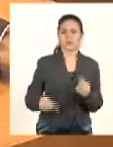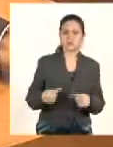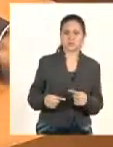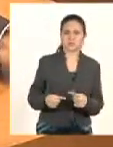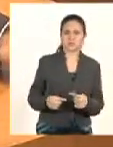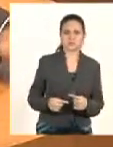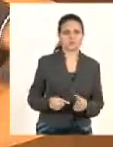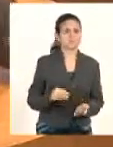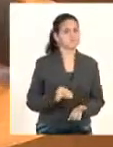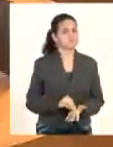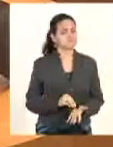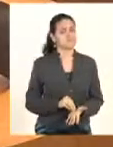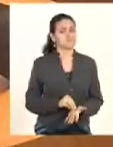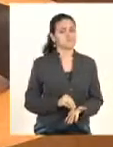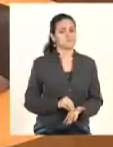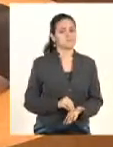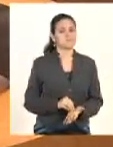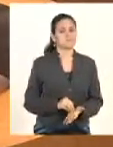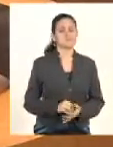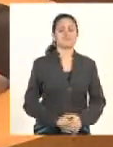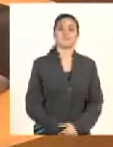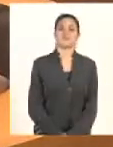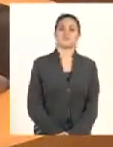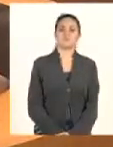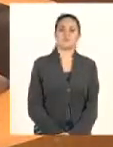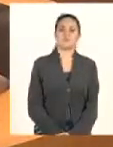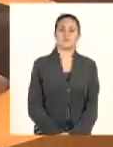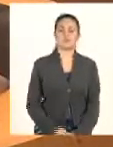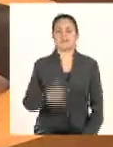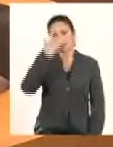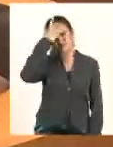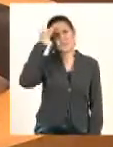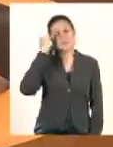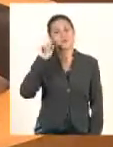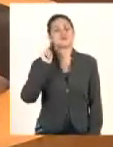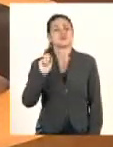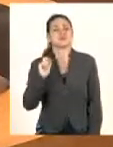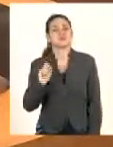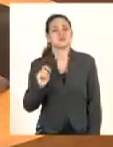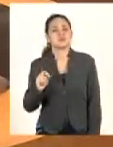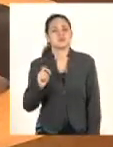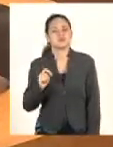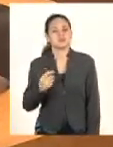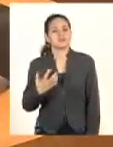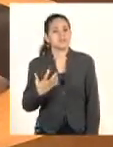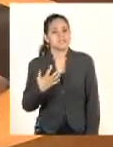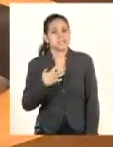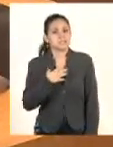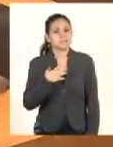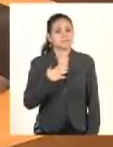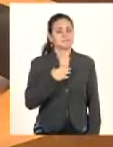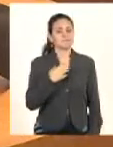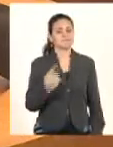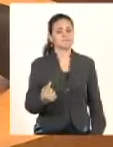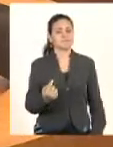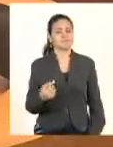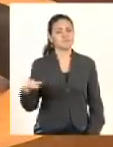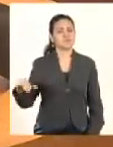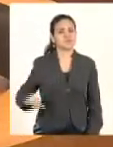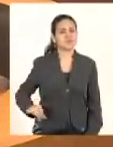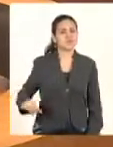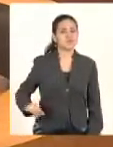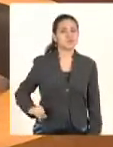prejudicado em alguma licitação, deputado Emetério, aquele prestador de serviço, aquele empresário que pode ter